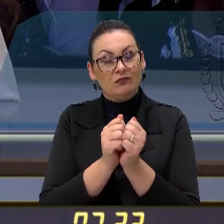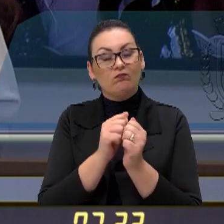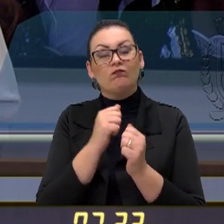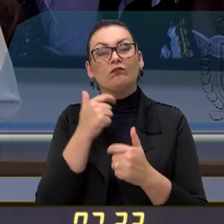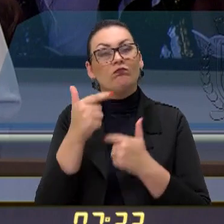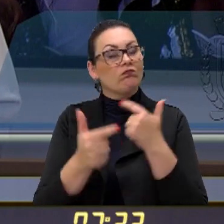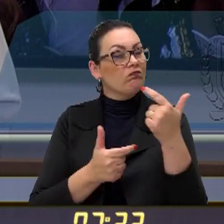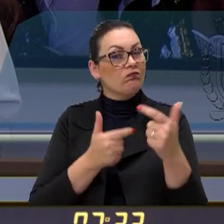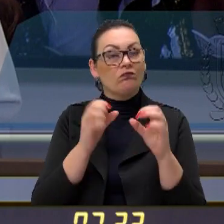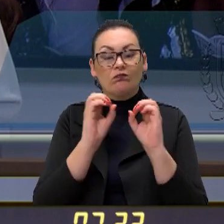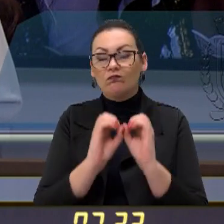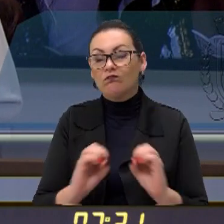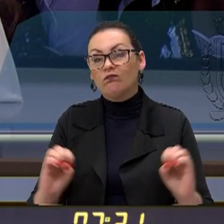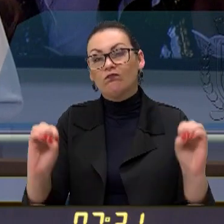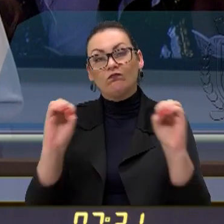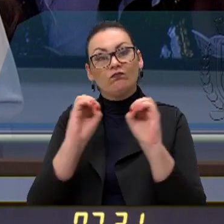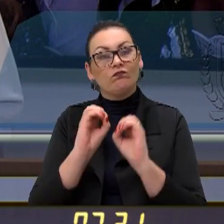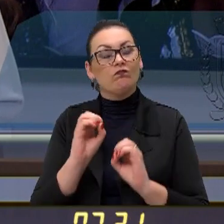ótima pessoa,